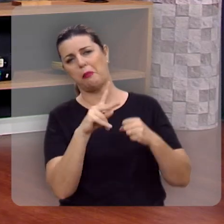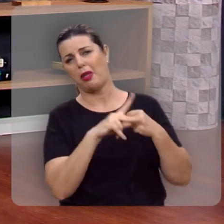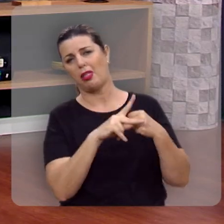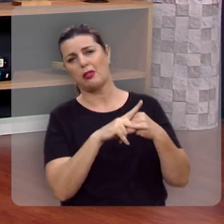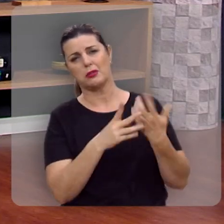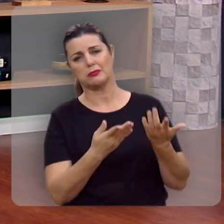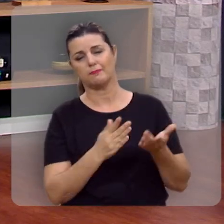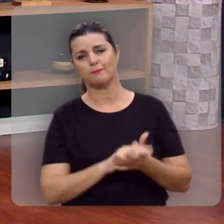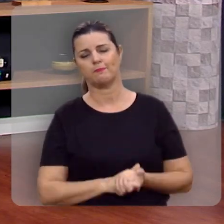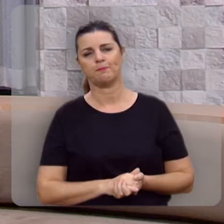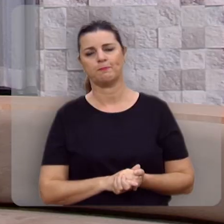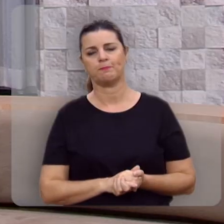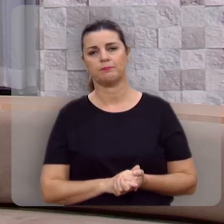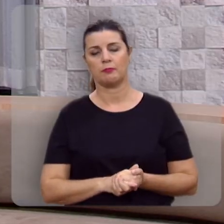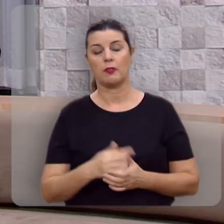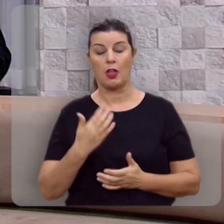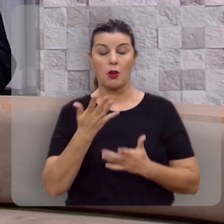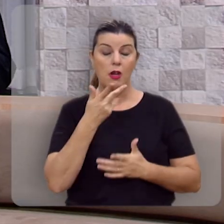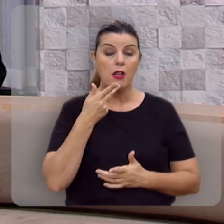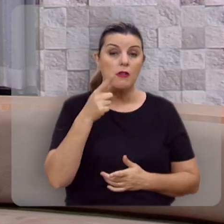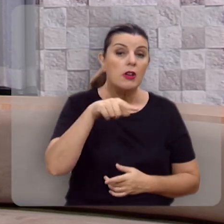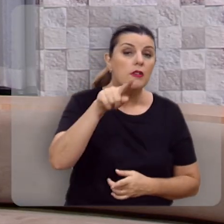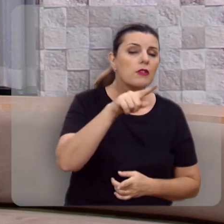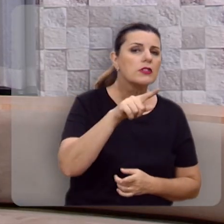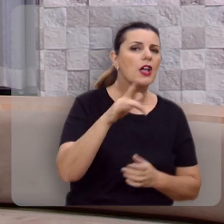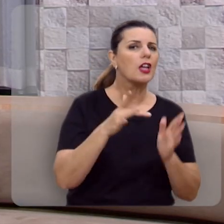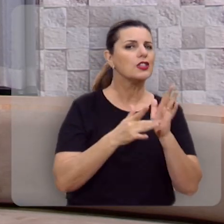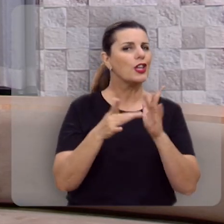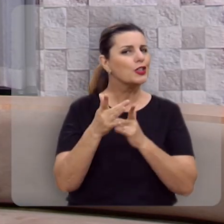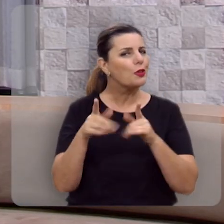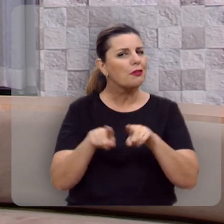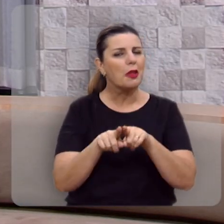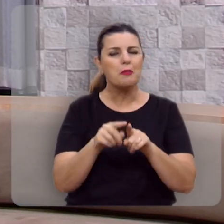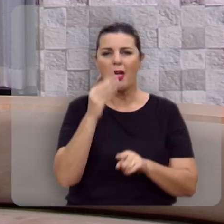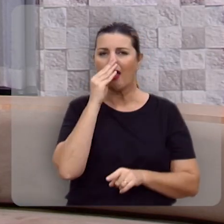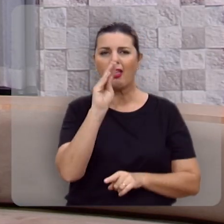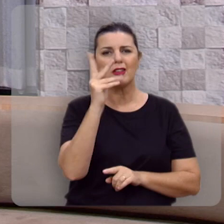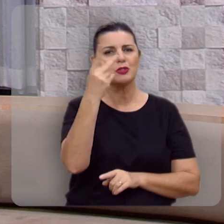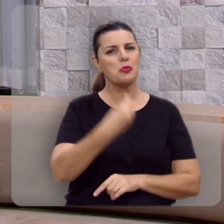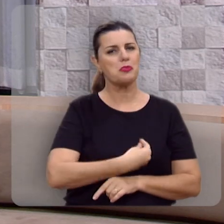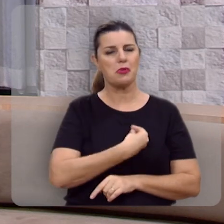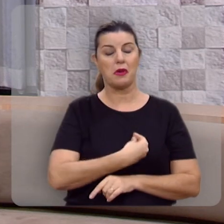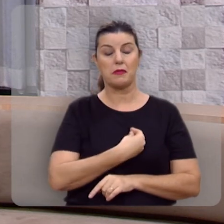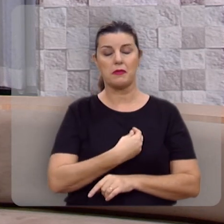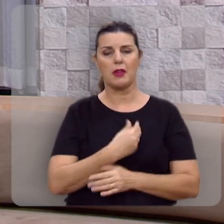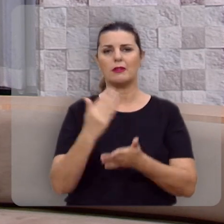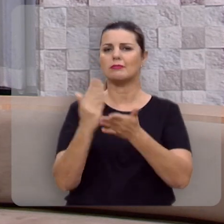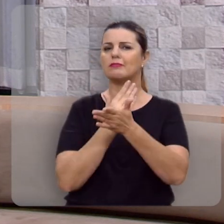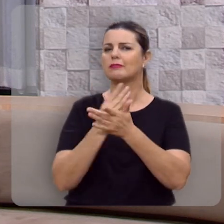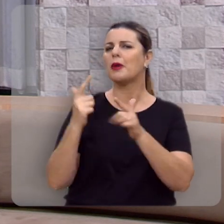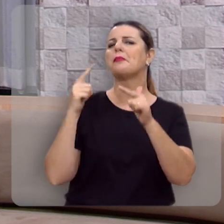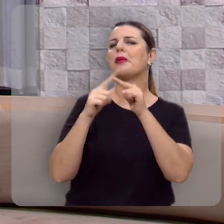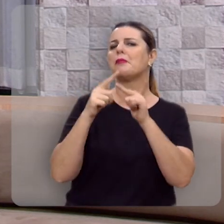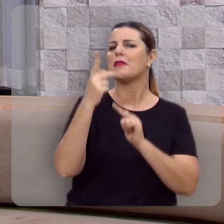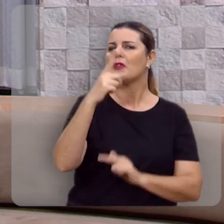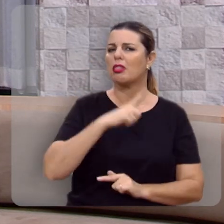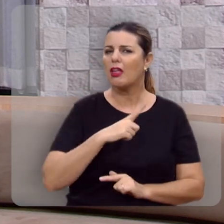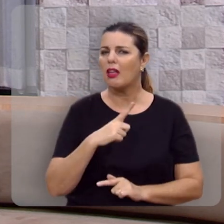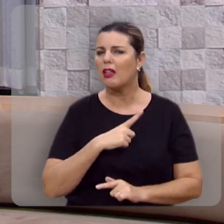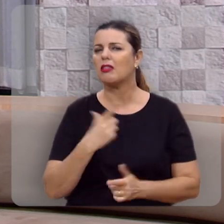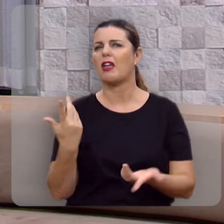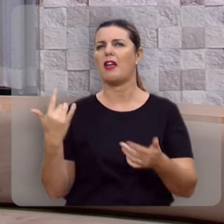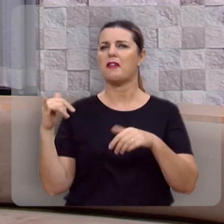Pedro. Eu quero dizer para você que Jesus também não desiste de você, apesar das suas crises, apesar dos